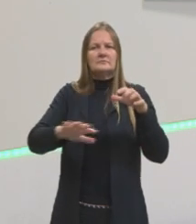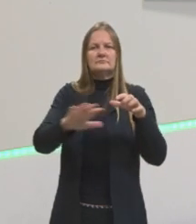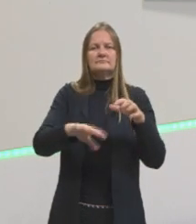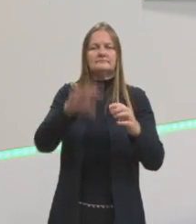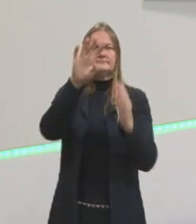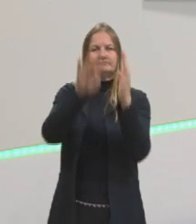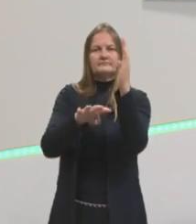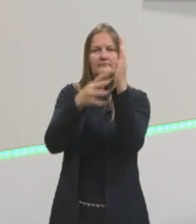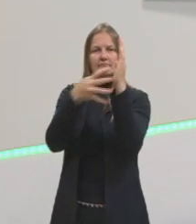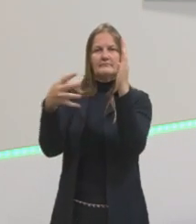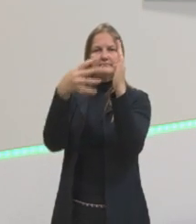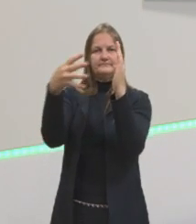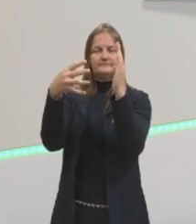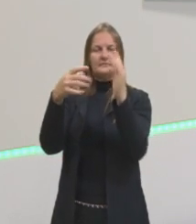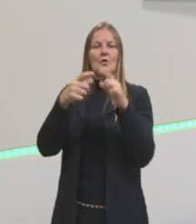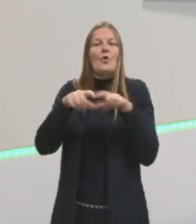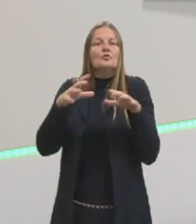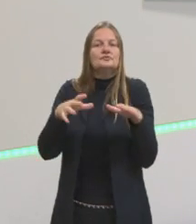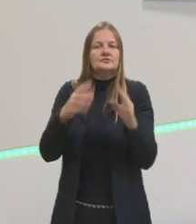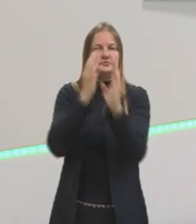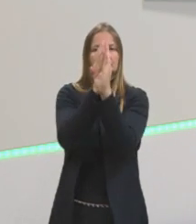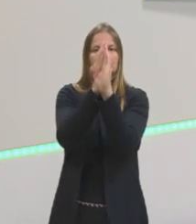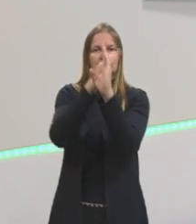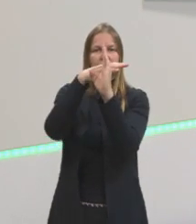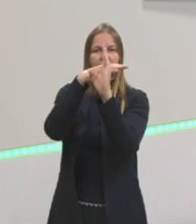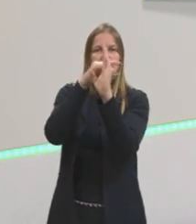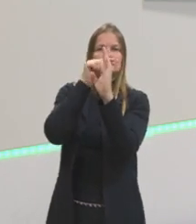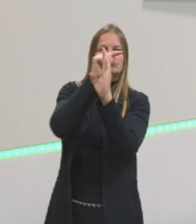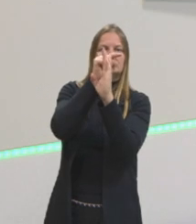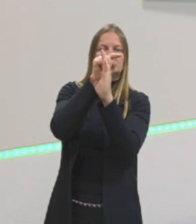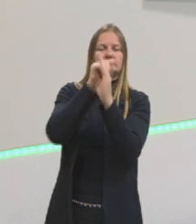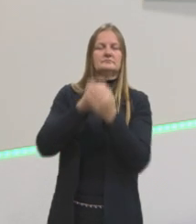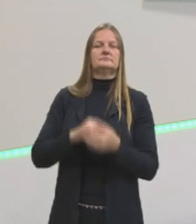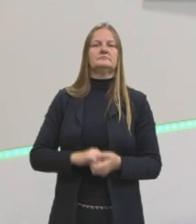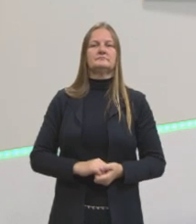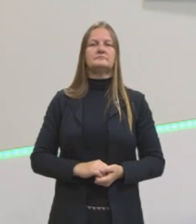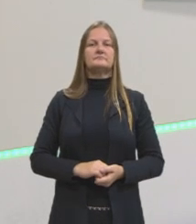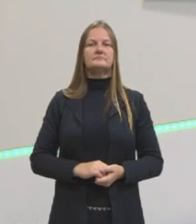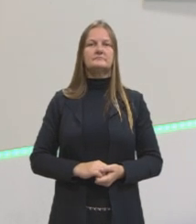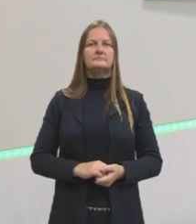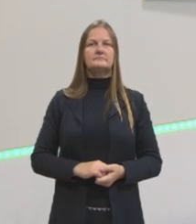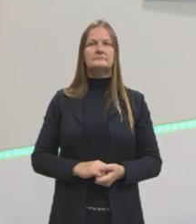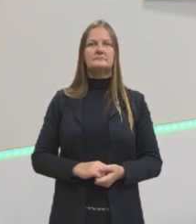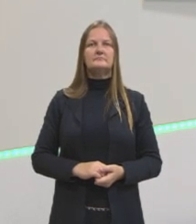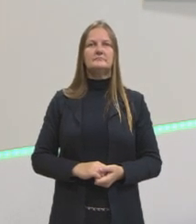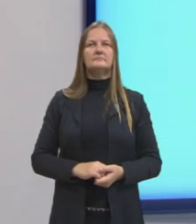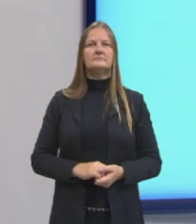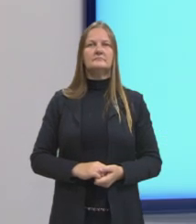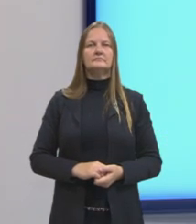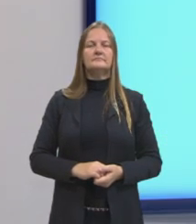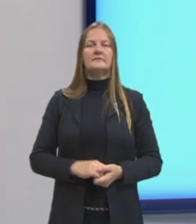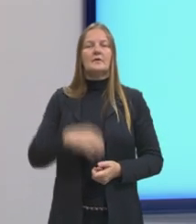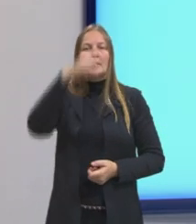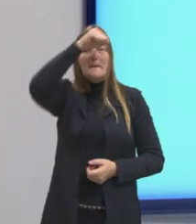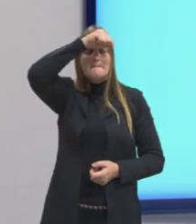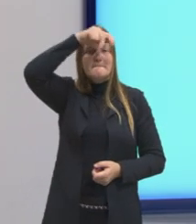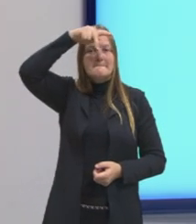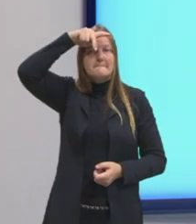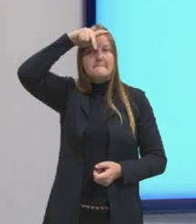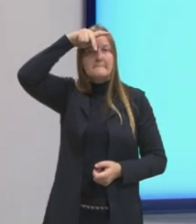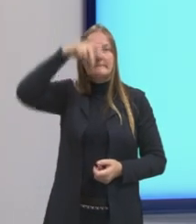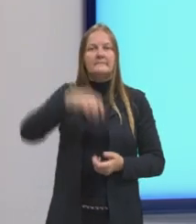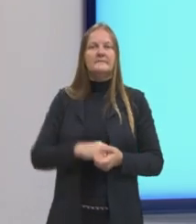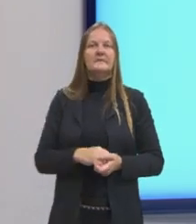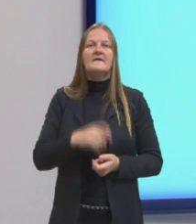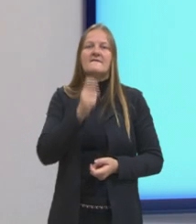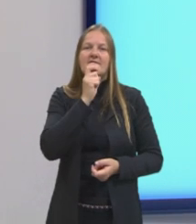ordenado que determina a localização então do banco aqui vamos para a prefeitura a prefeitura